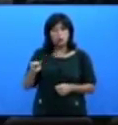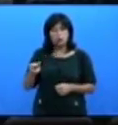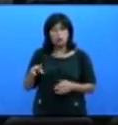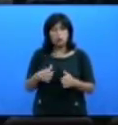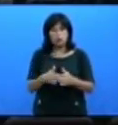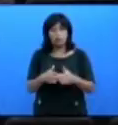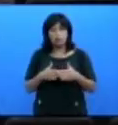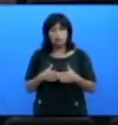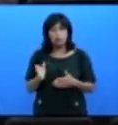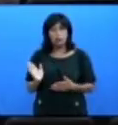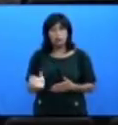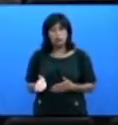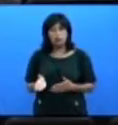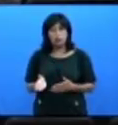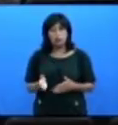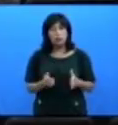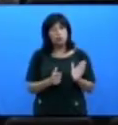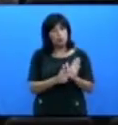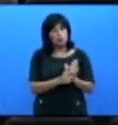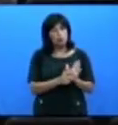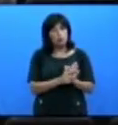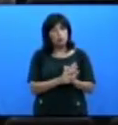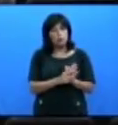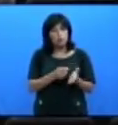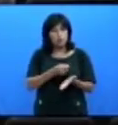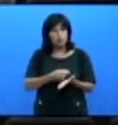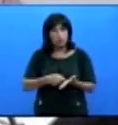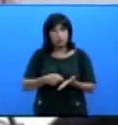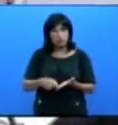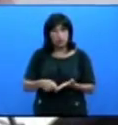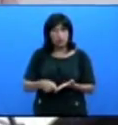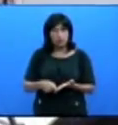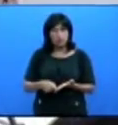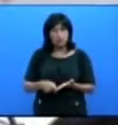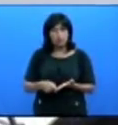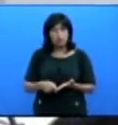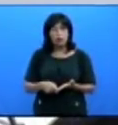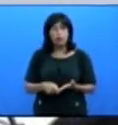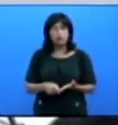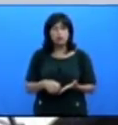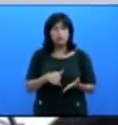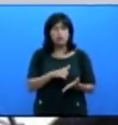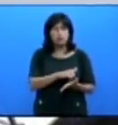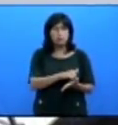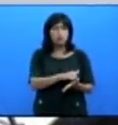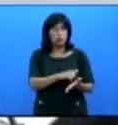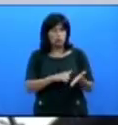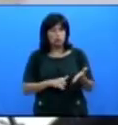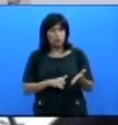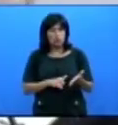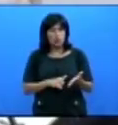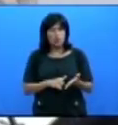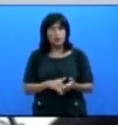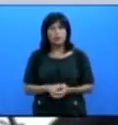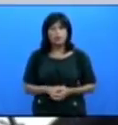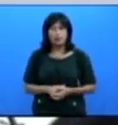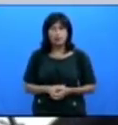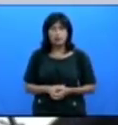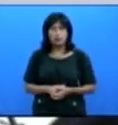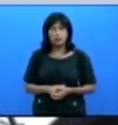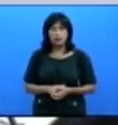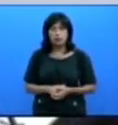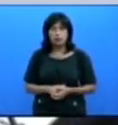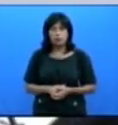pedir já ao Legislativo que anote que, com relação a esse nosso requerimento, como se trata de um requerimento reiterado e que não